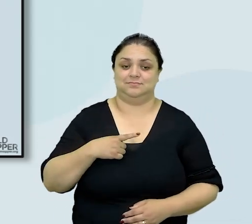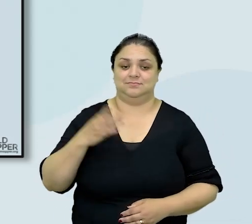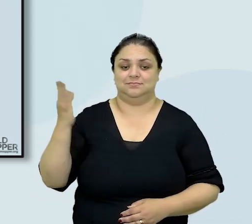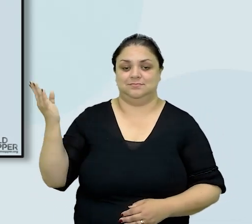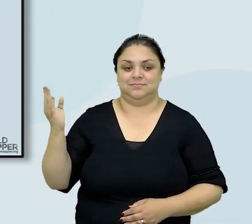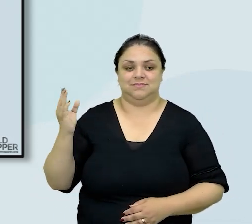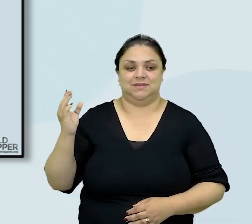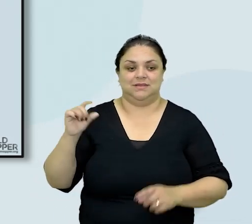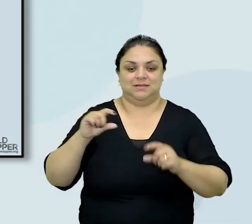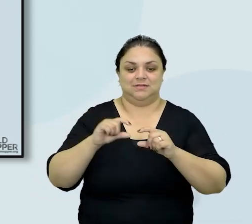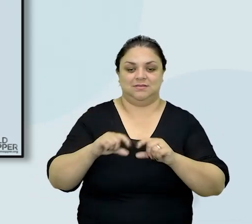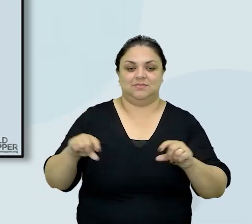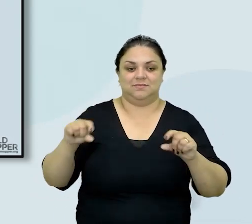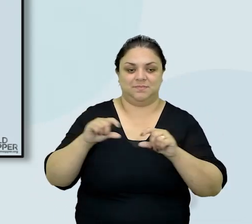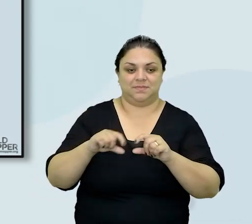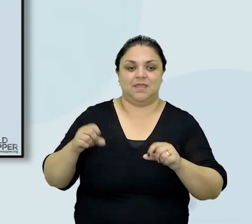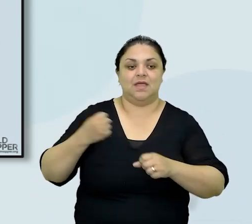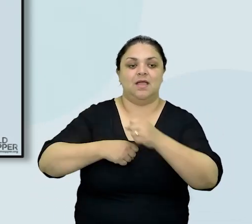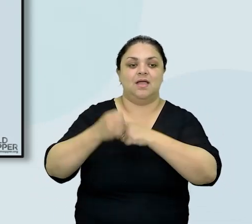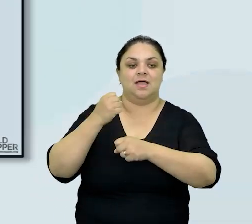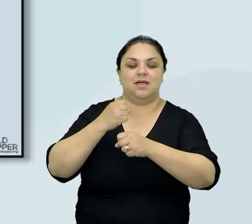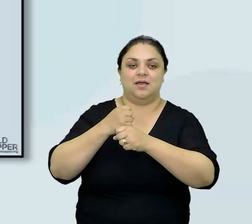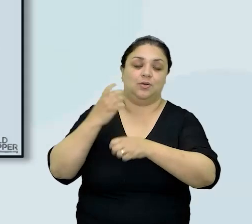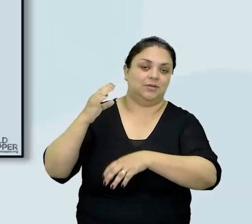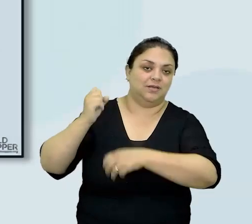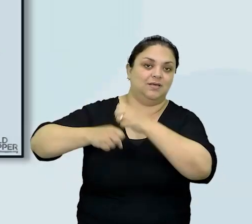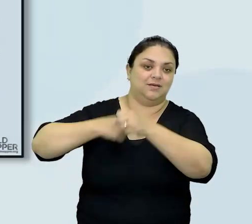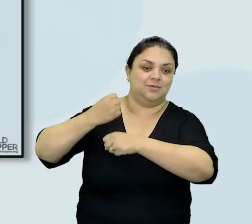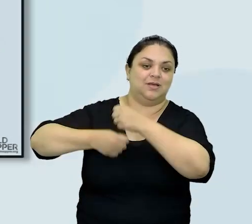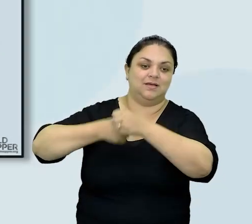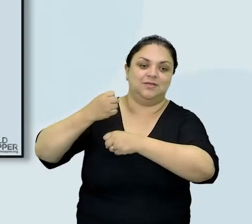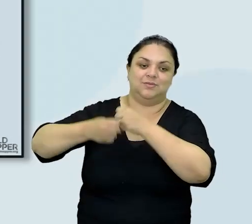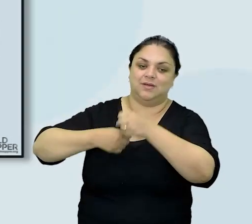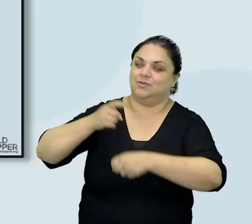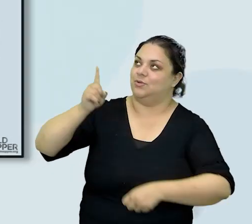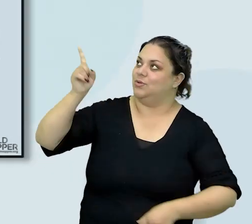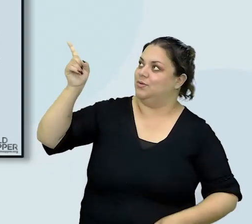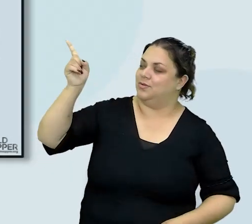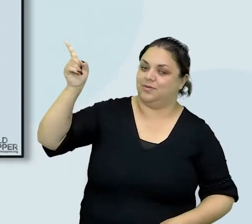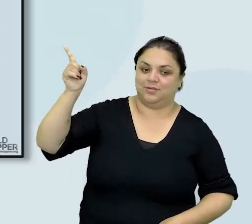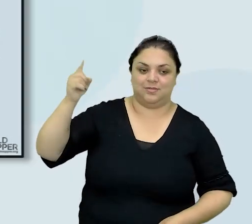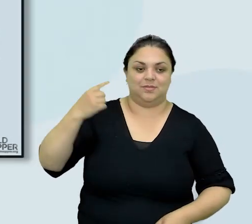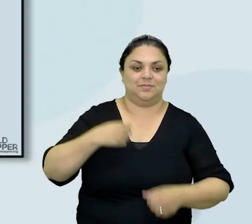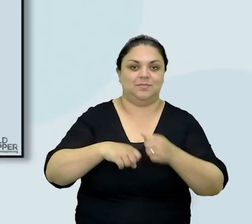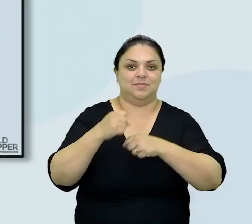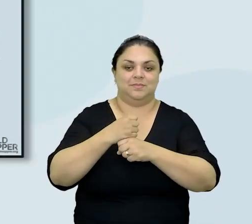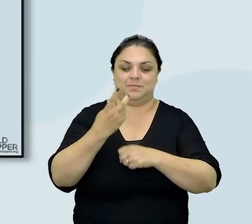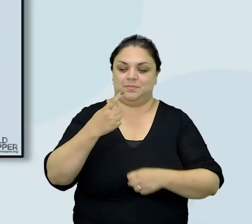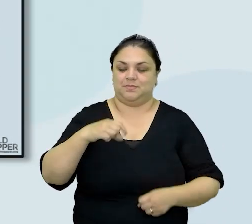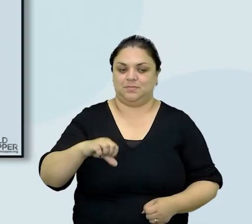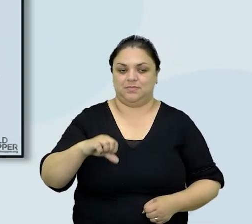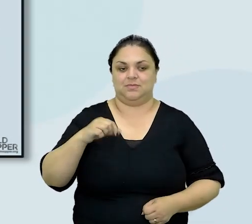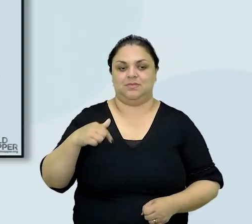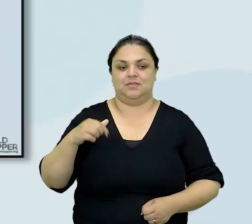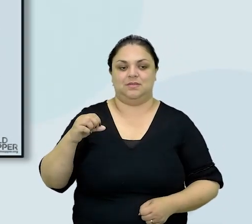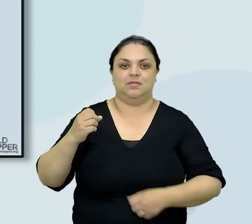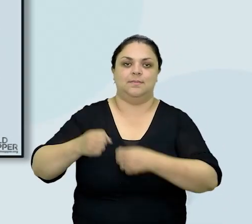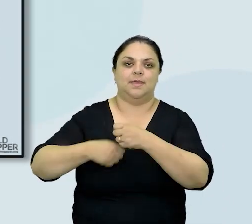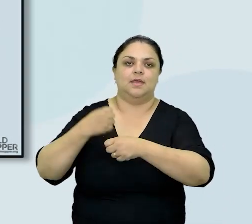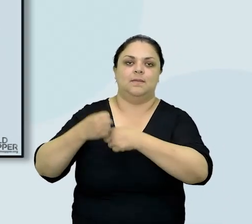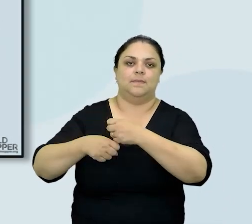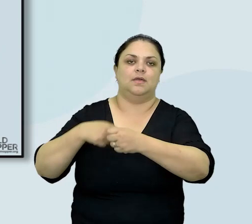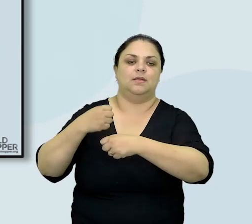a legenda, né? A legenda não, né? Os anos ali subindo, né? Então, de 1970 até 2016, e